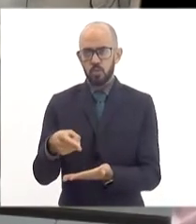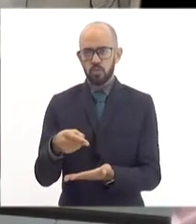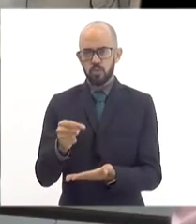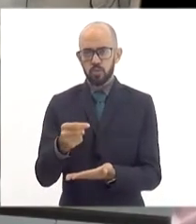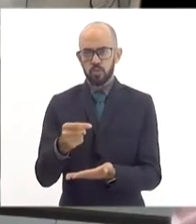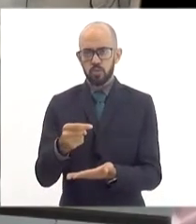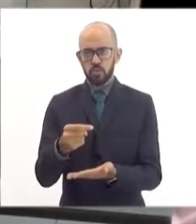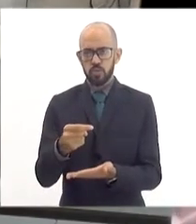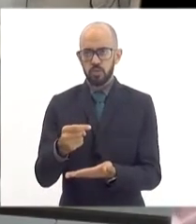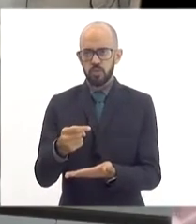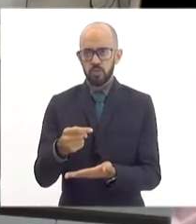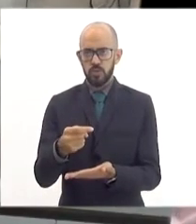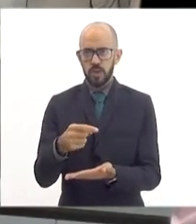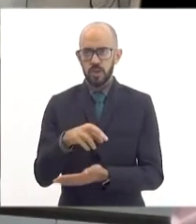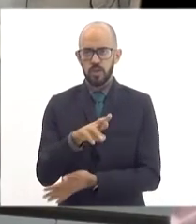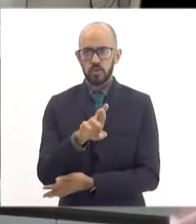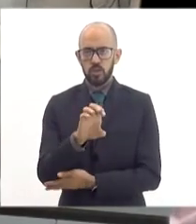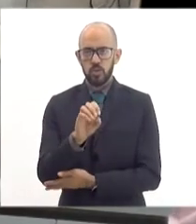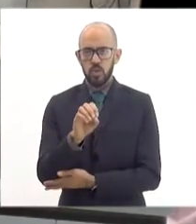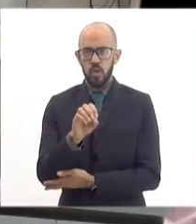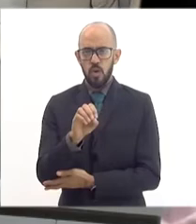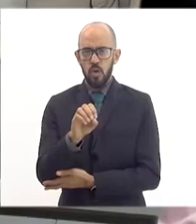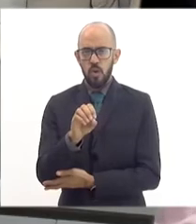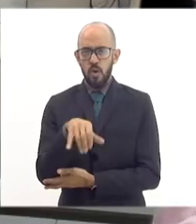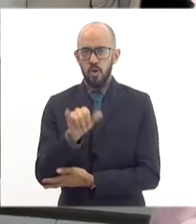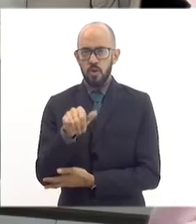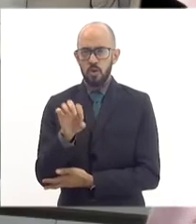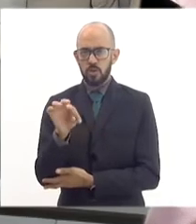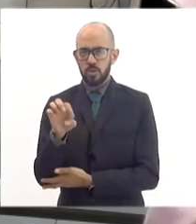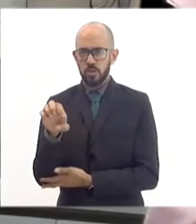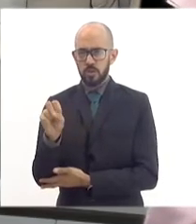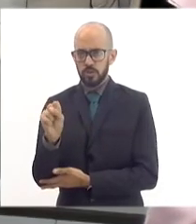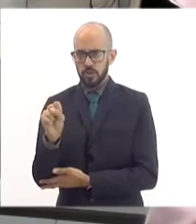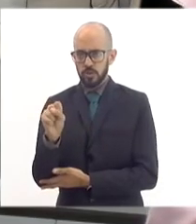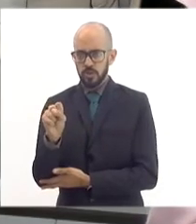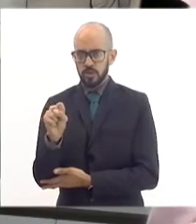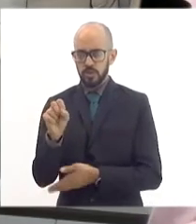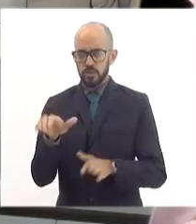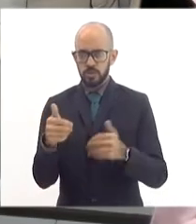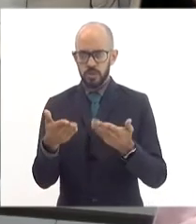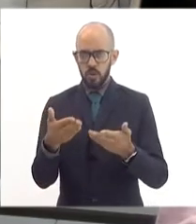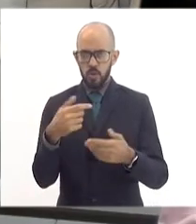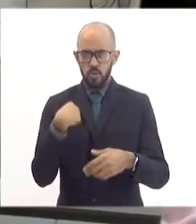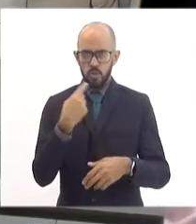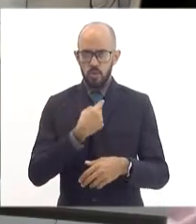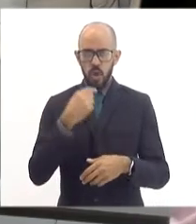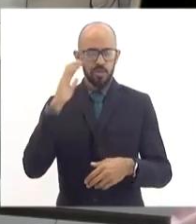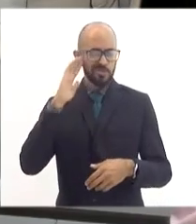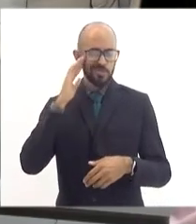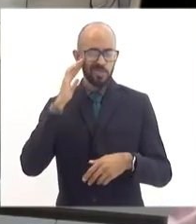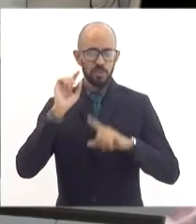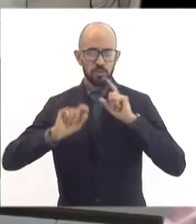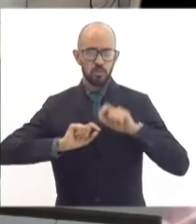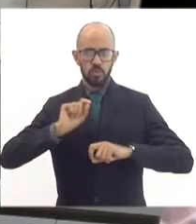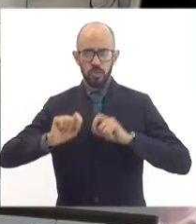Fundo de Previdência, que são os royalties. Então, nosso entendimento é que poderia ficar, até porque, como o objetivo é criar